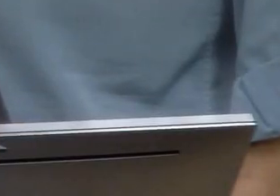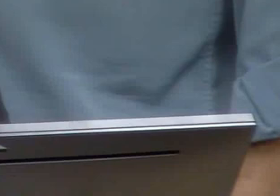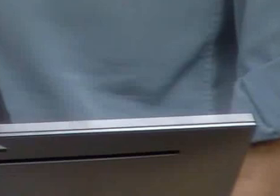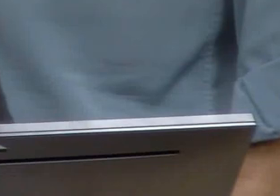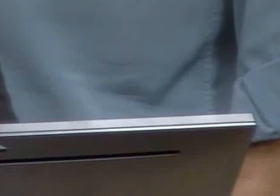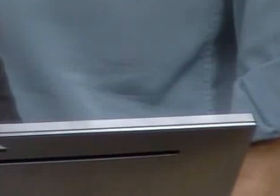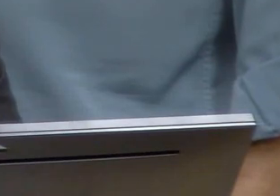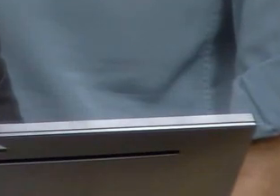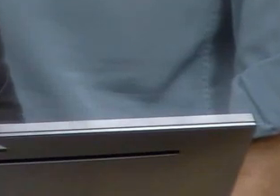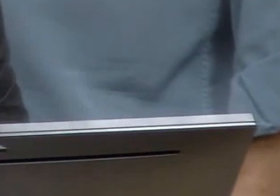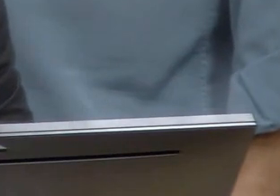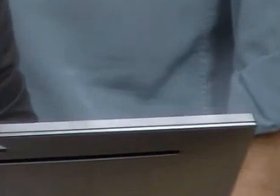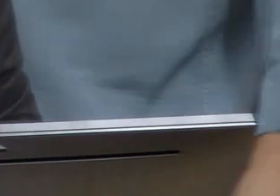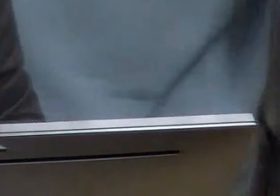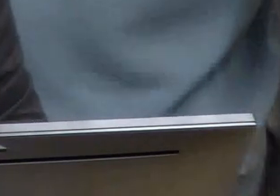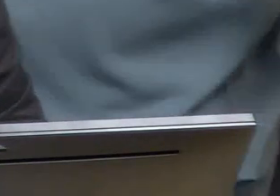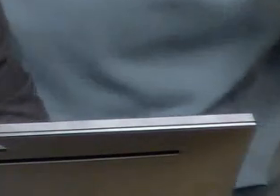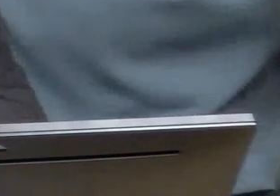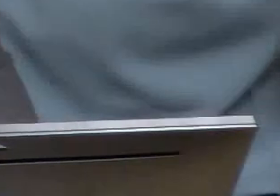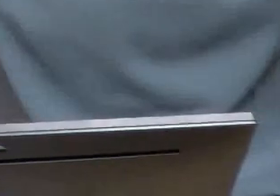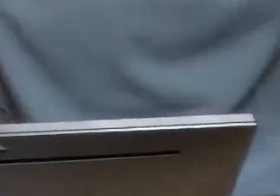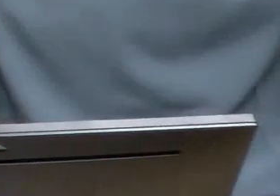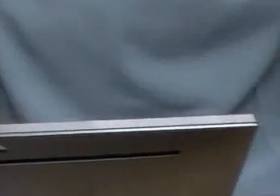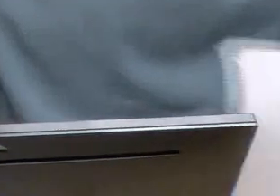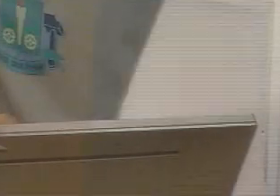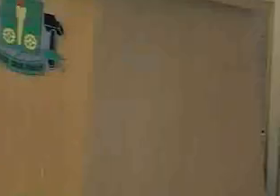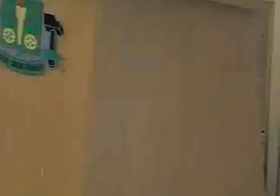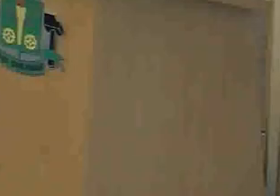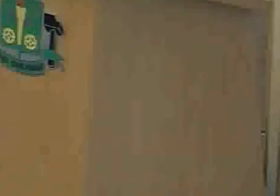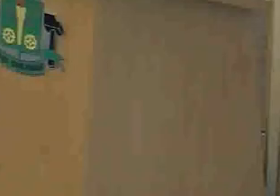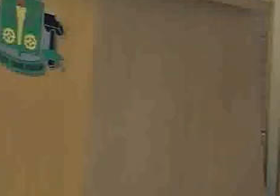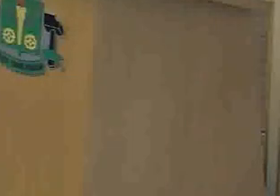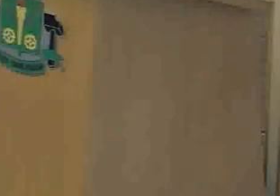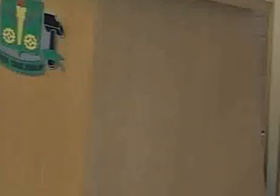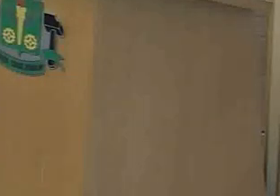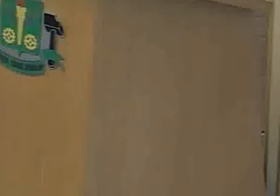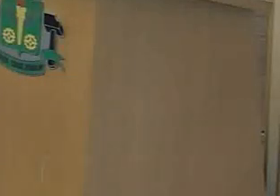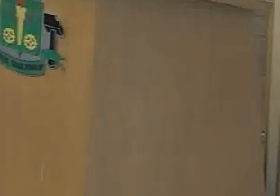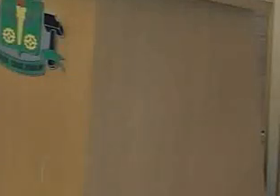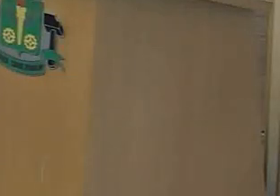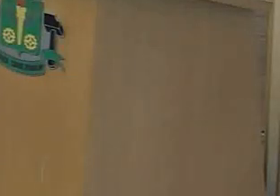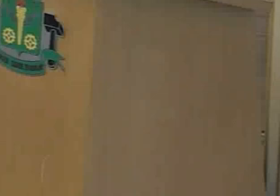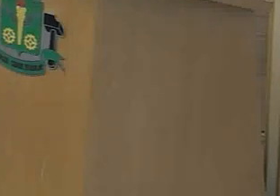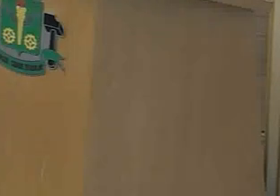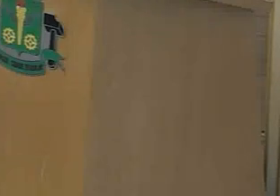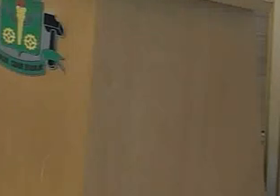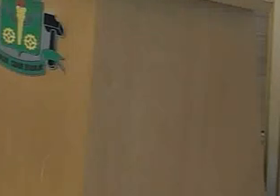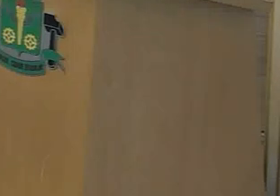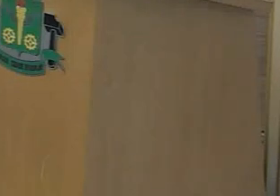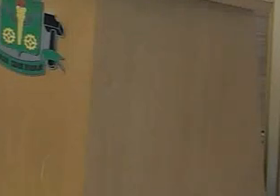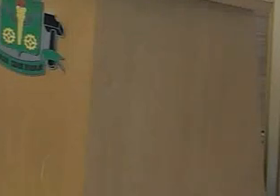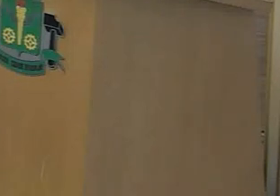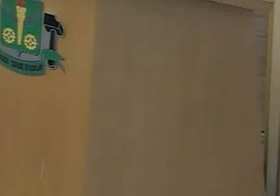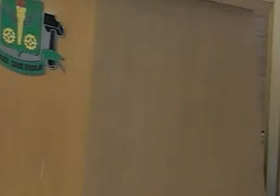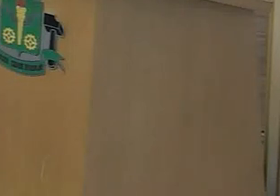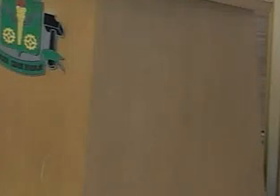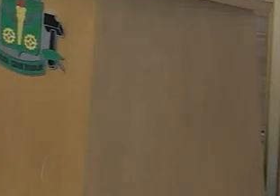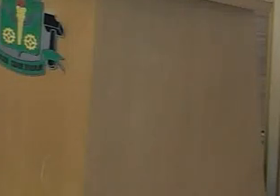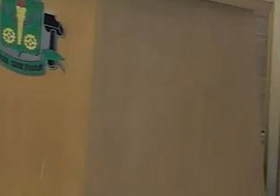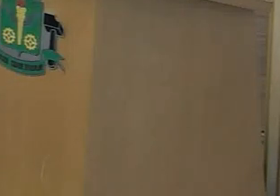casa, Carmônio, que reassuma a presidência. Tchau. Não deu nem tempo de eu colocar um processo de impeachment